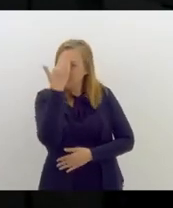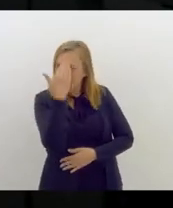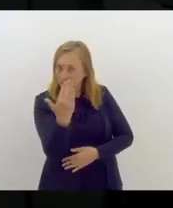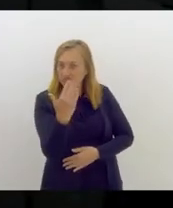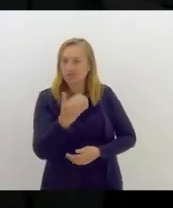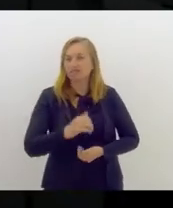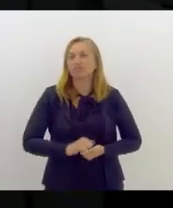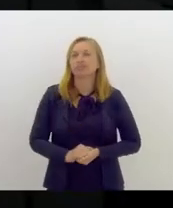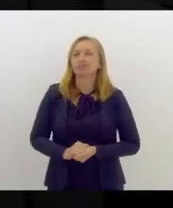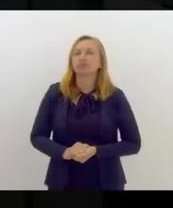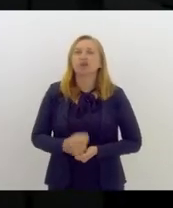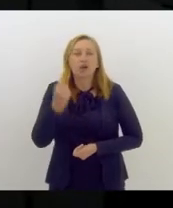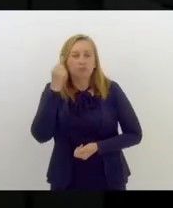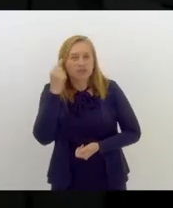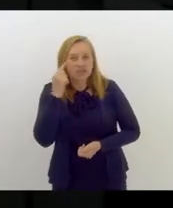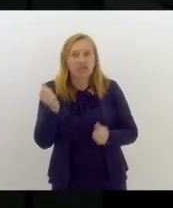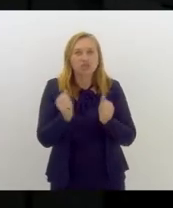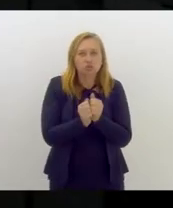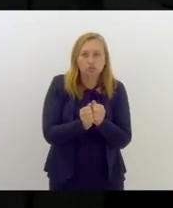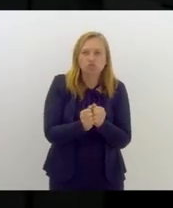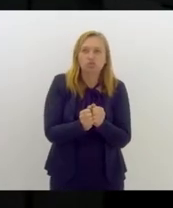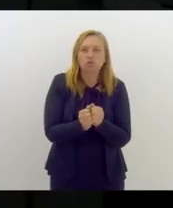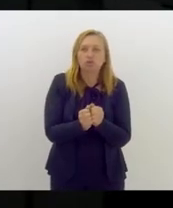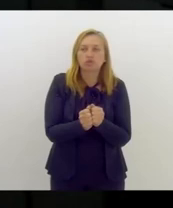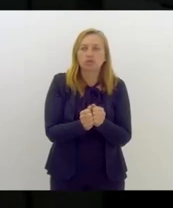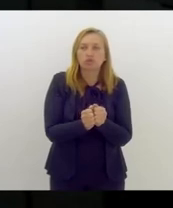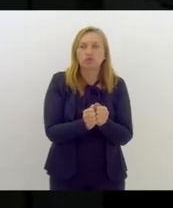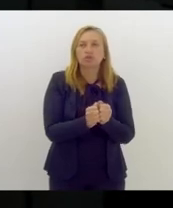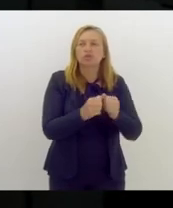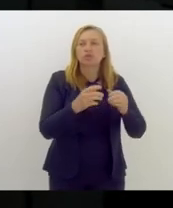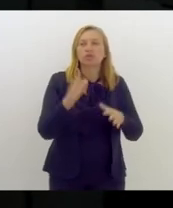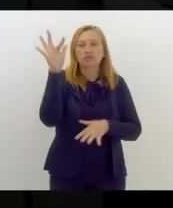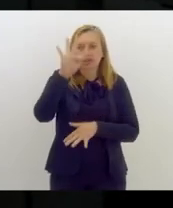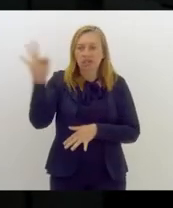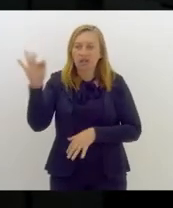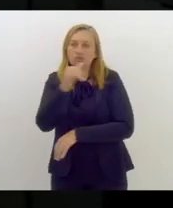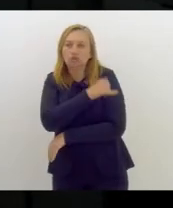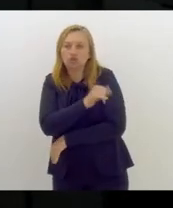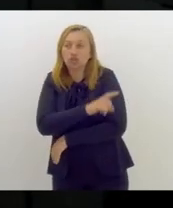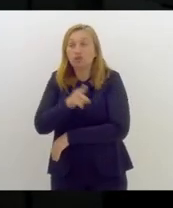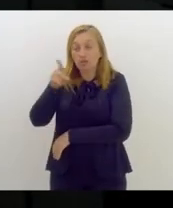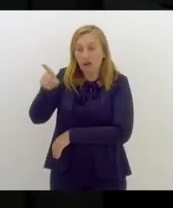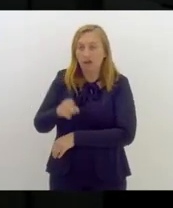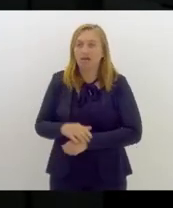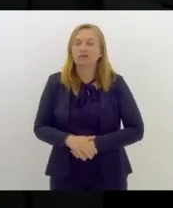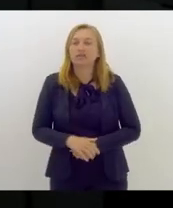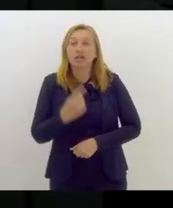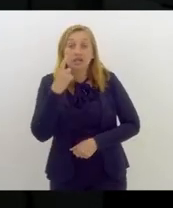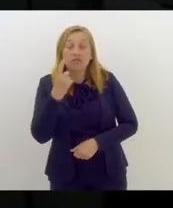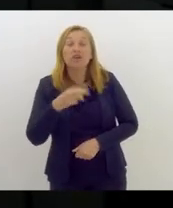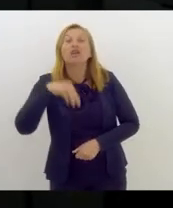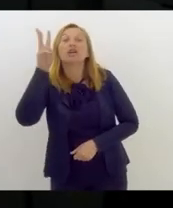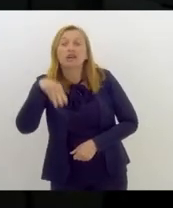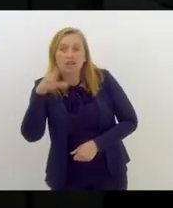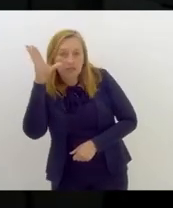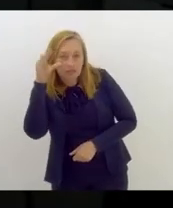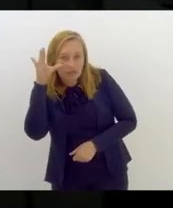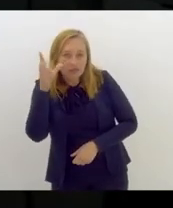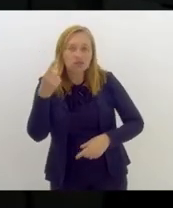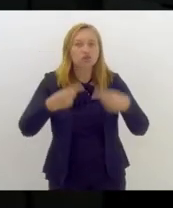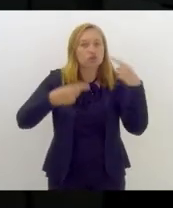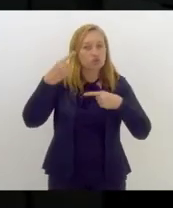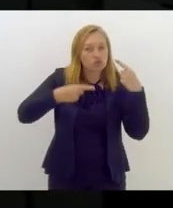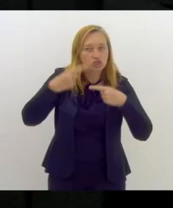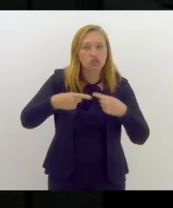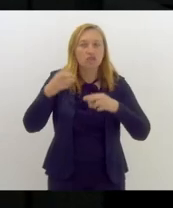e tinha eu tinha pensado nisso se juntar a bancada Federal do Rio de Janeiro lá e ver quem é que tá interessado discutir